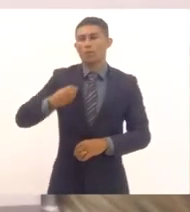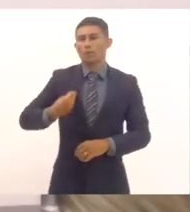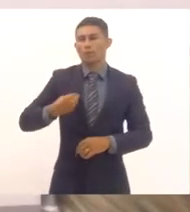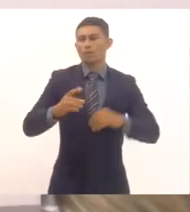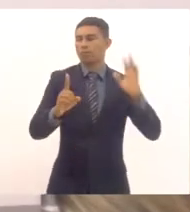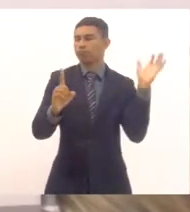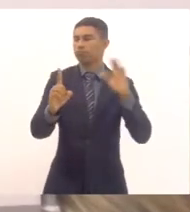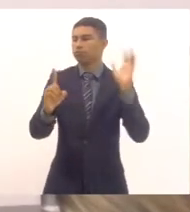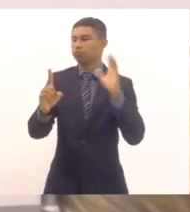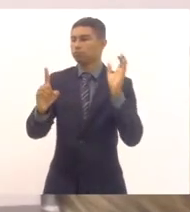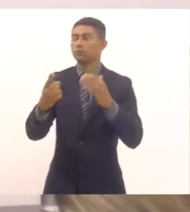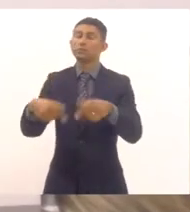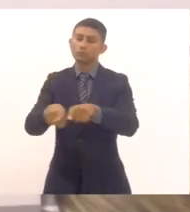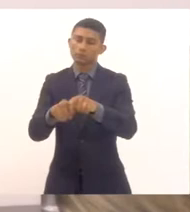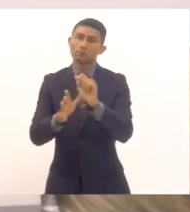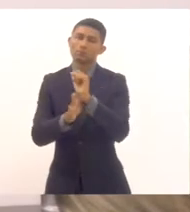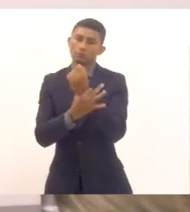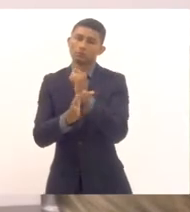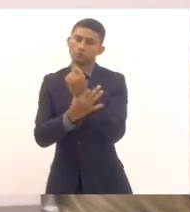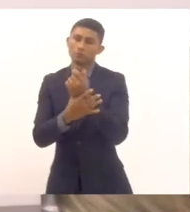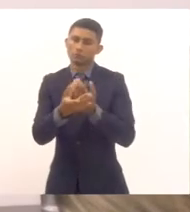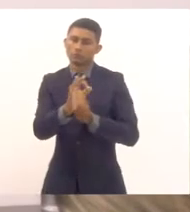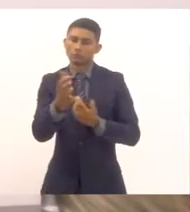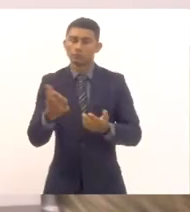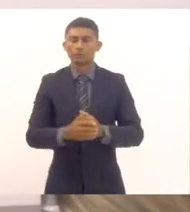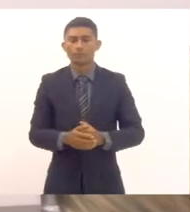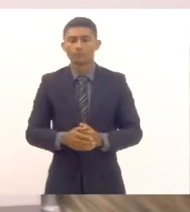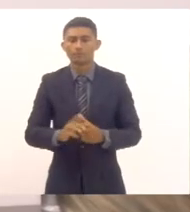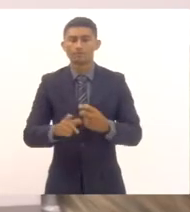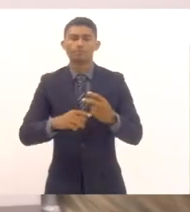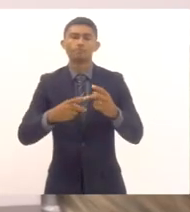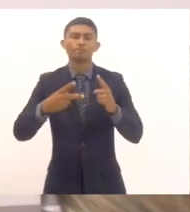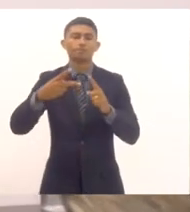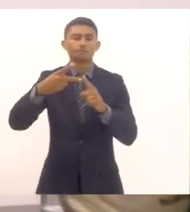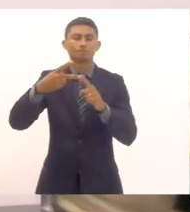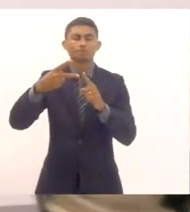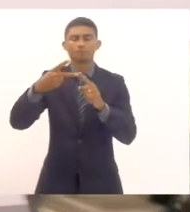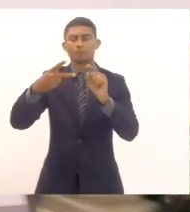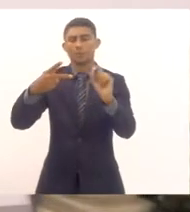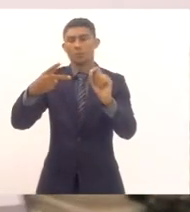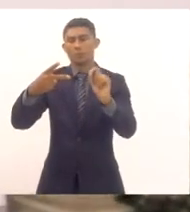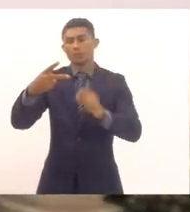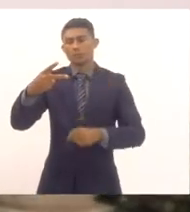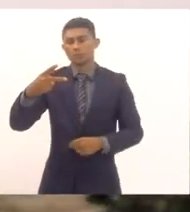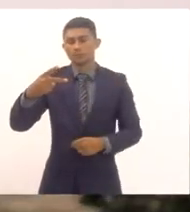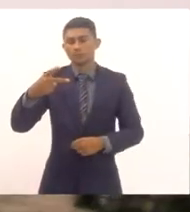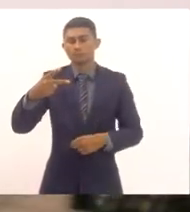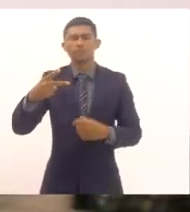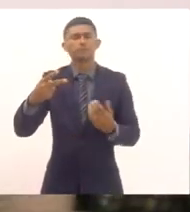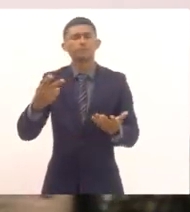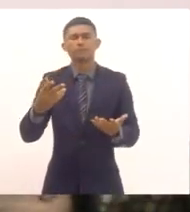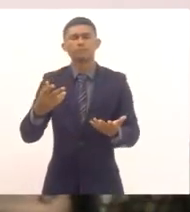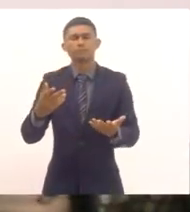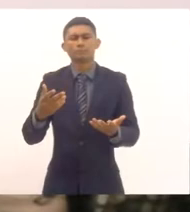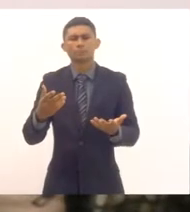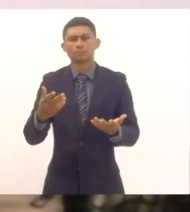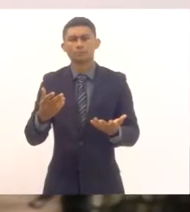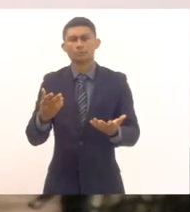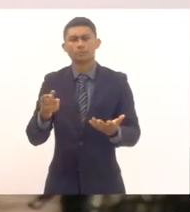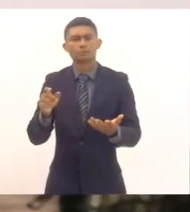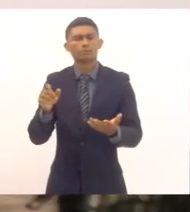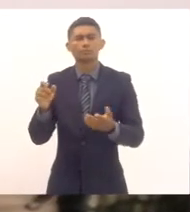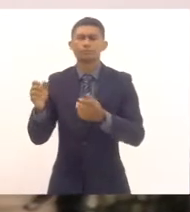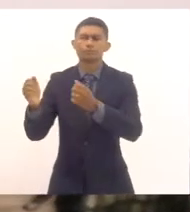a segunda questão que eu quero fazer é o seguinte quando é é colocada que se tem a